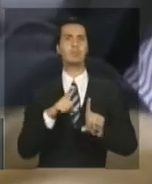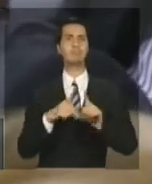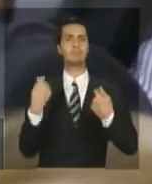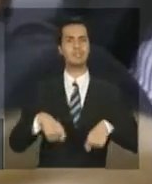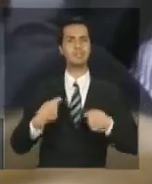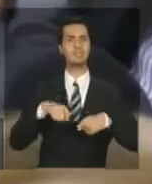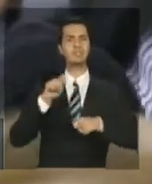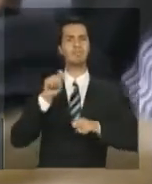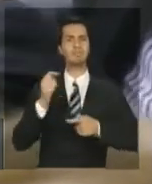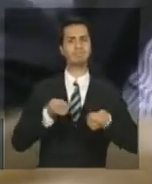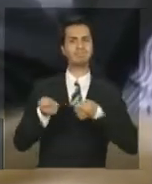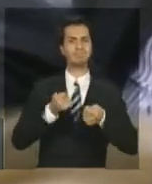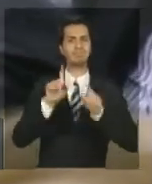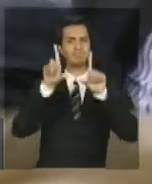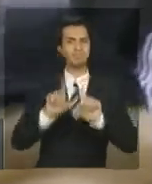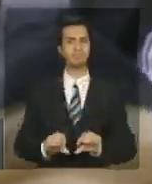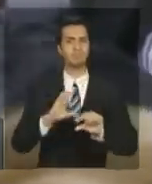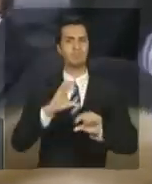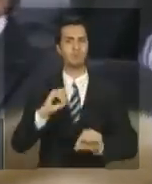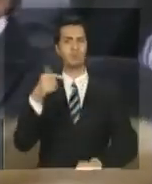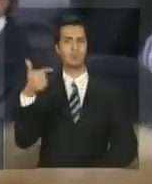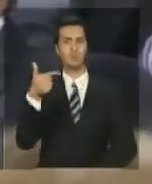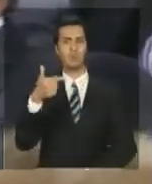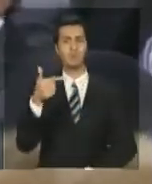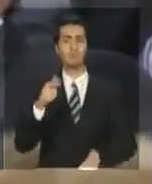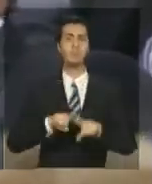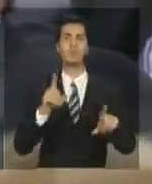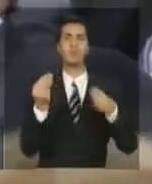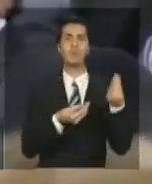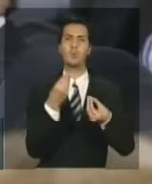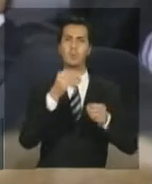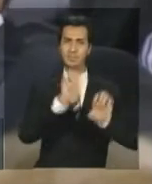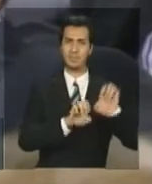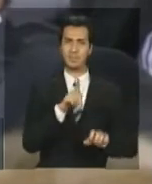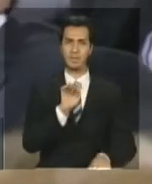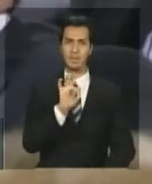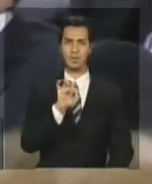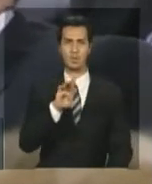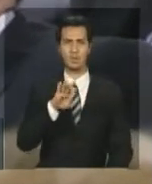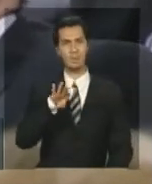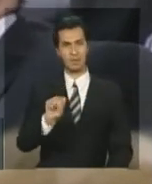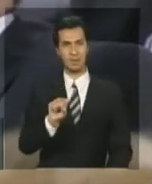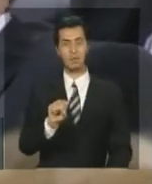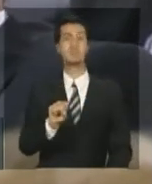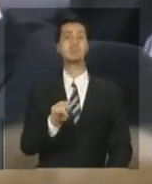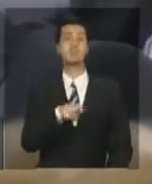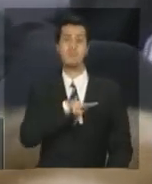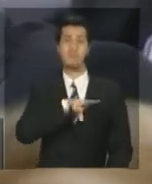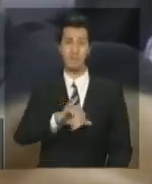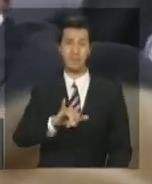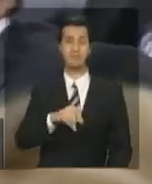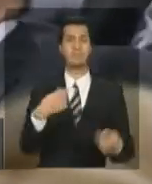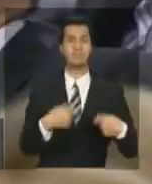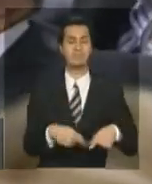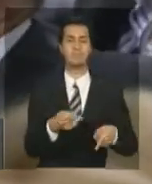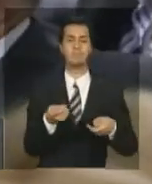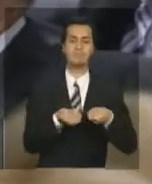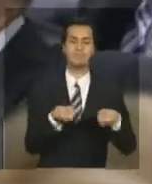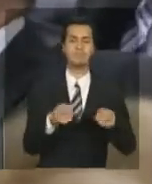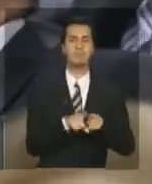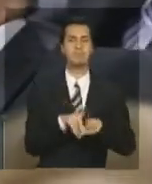aquecimento global? Como é que a Petrobras, que é a maior player da América Latina, vai lidar com essa questão, tendo que administrar o pré-sal,